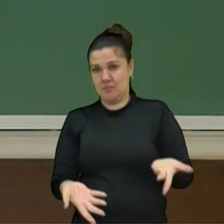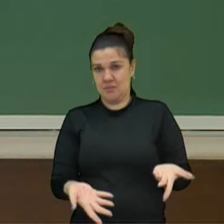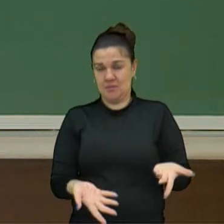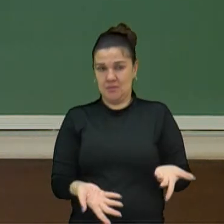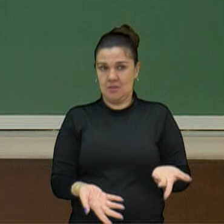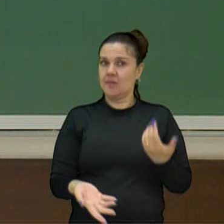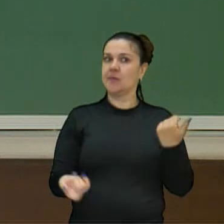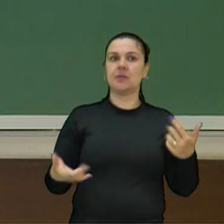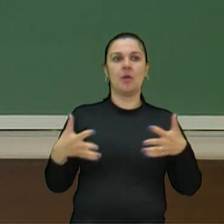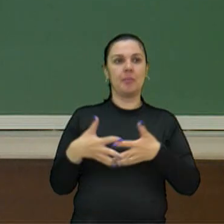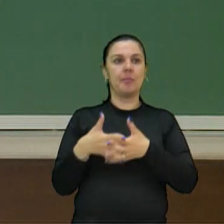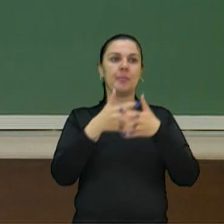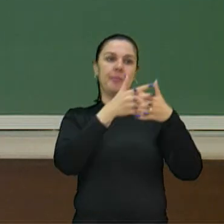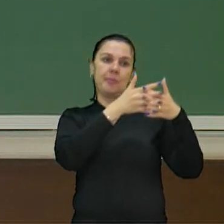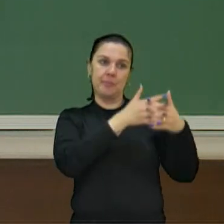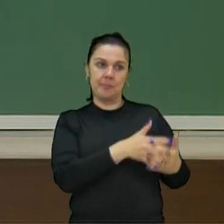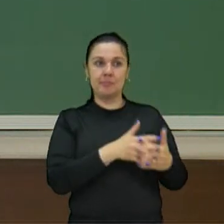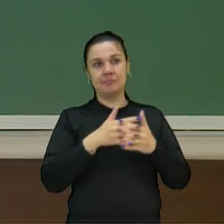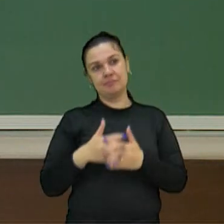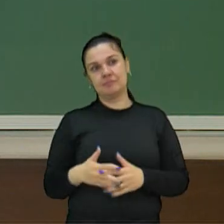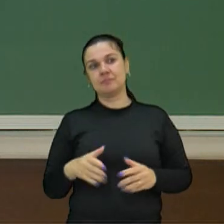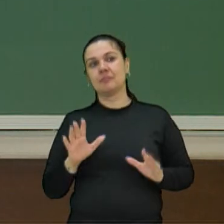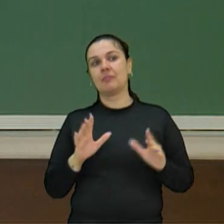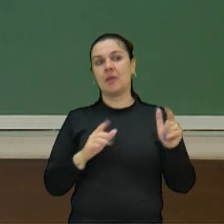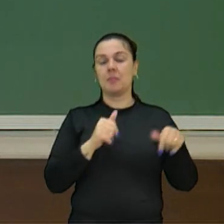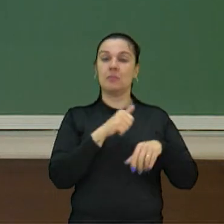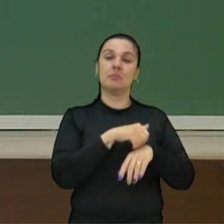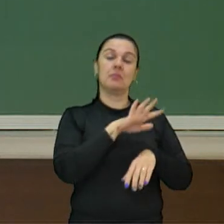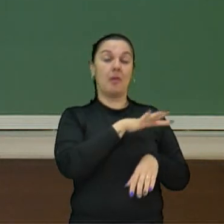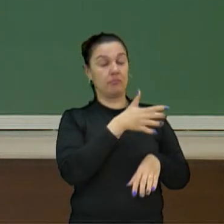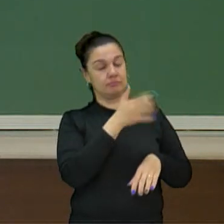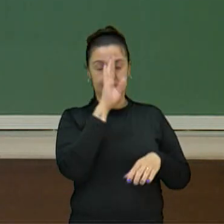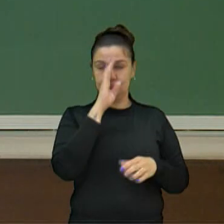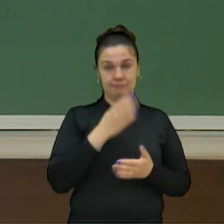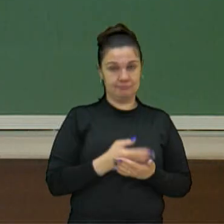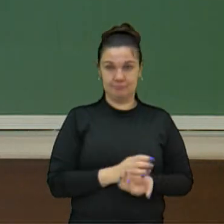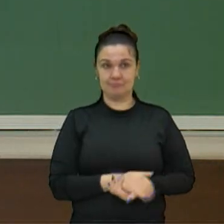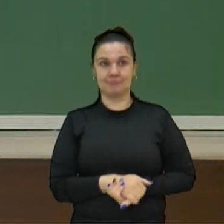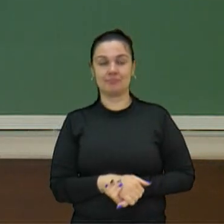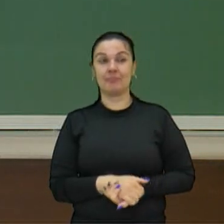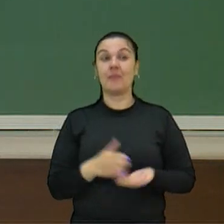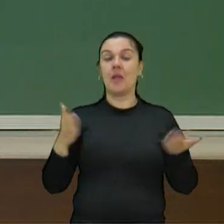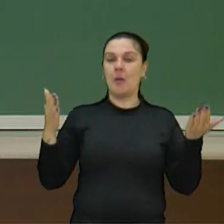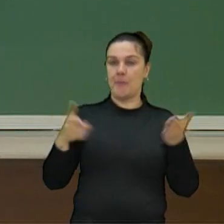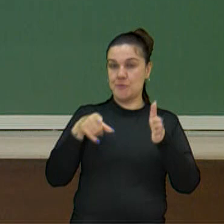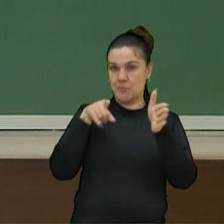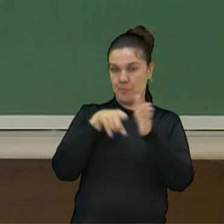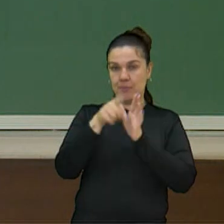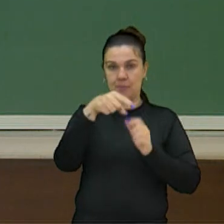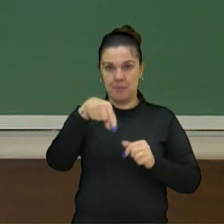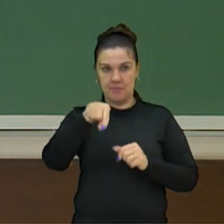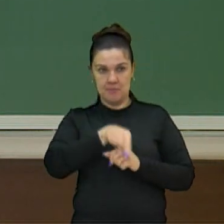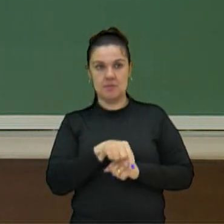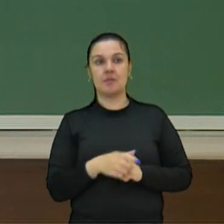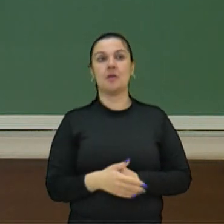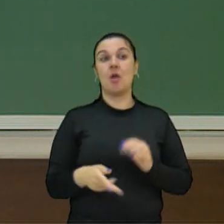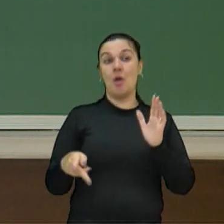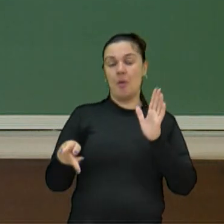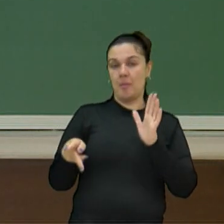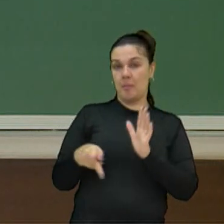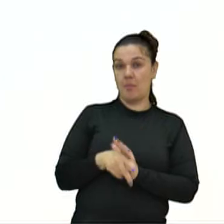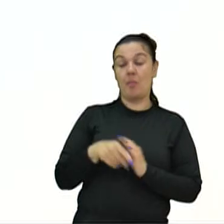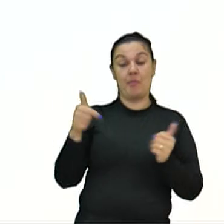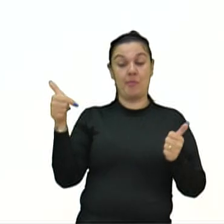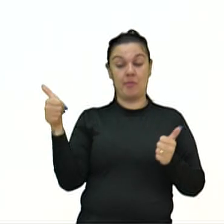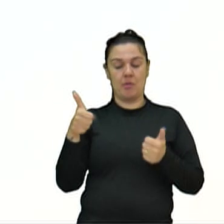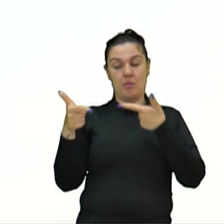continuar produzindo? Então tem várias coisas, né, que deixam essa teoria meio desacreditada. Mais um quiz, gente. Segundo a teoria